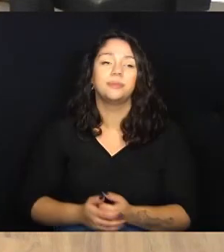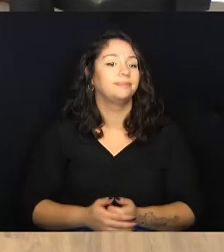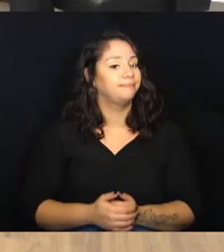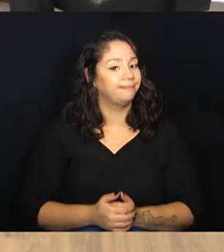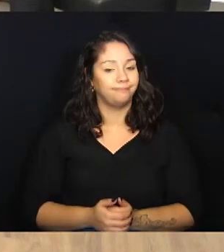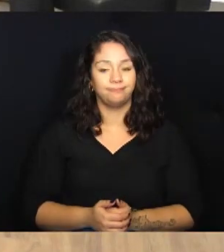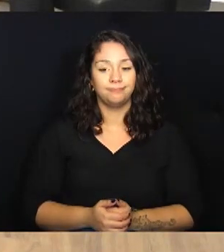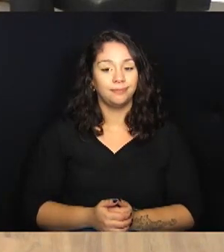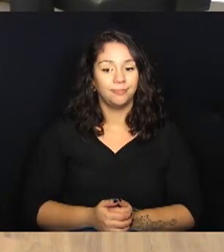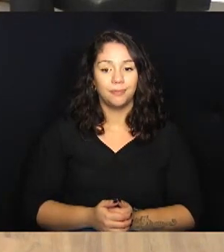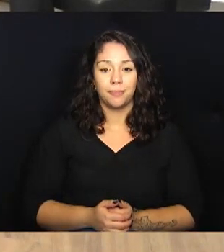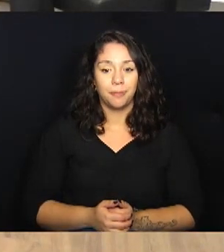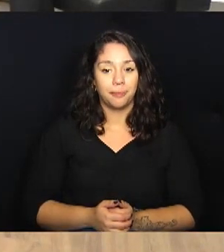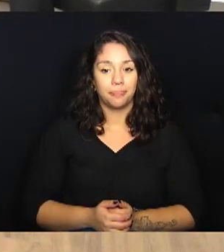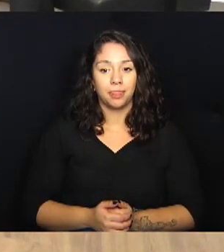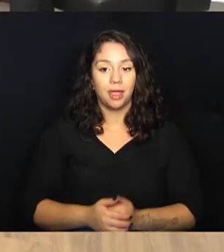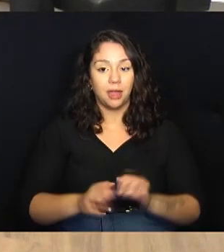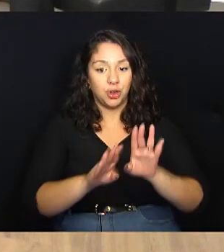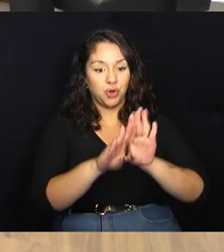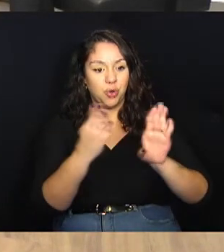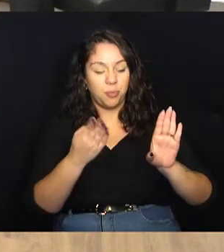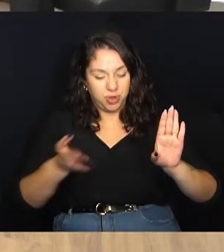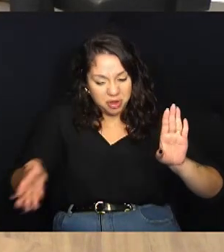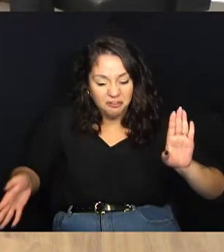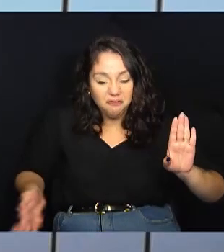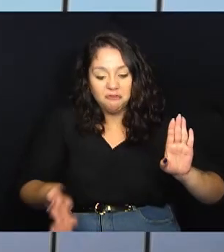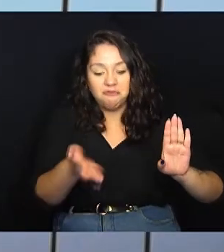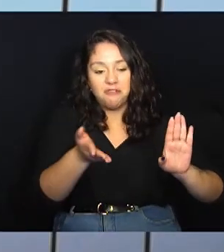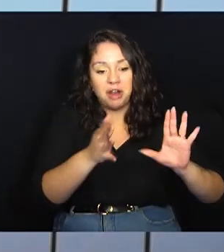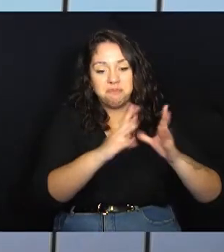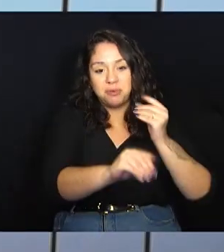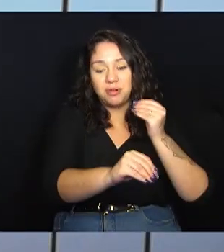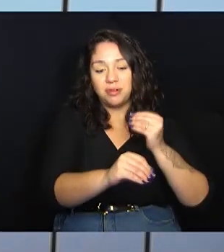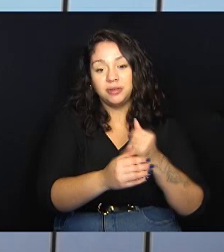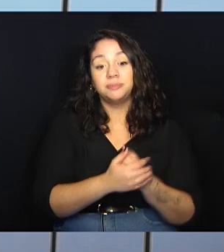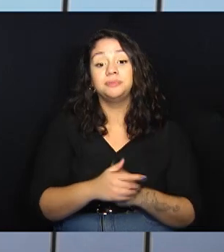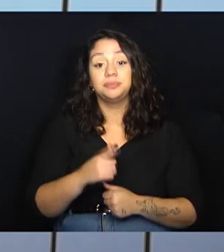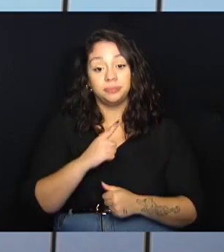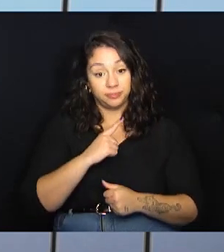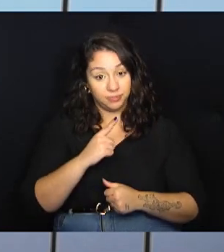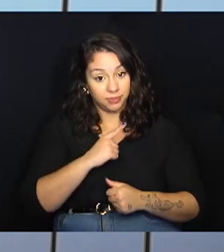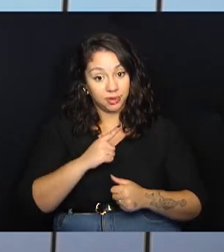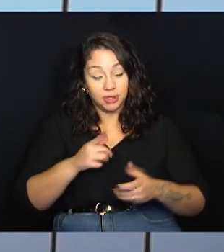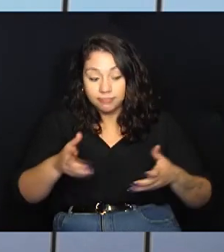não abrimos o portão e mandamos embora, né? Claro,